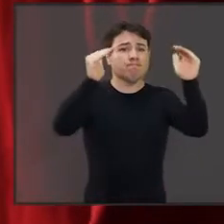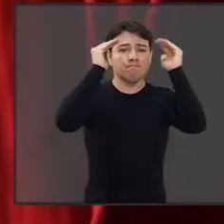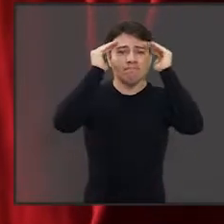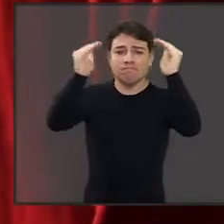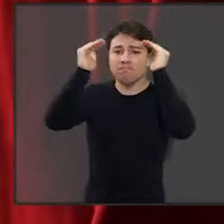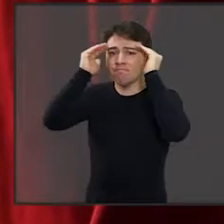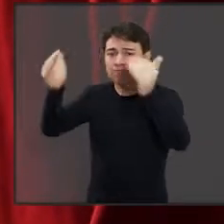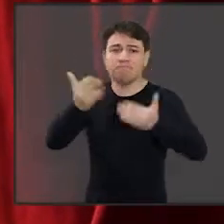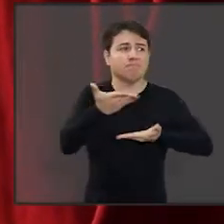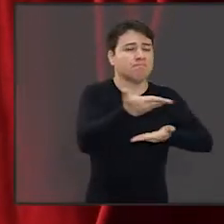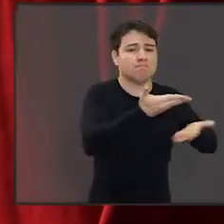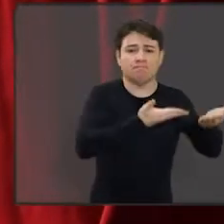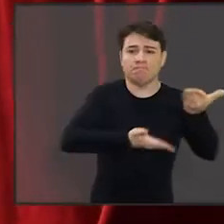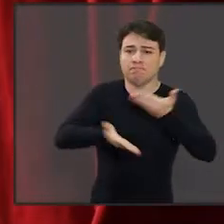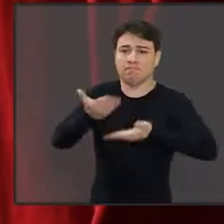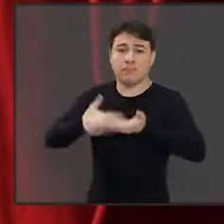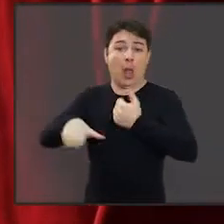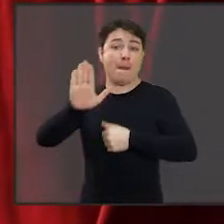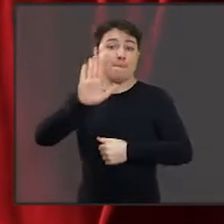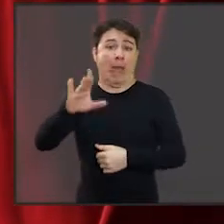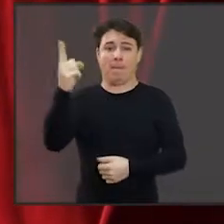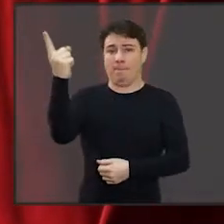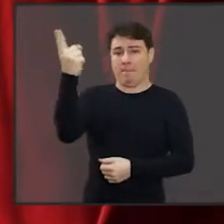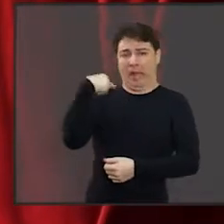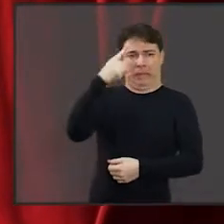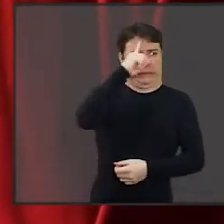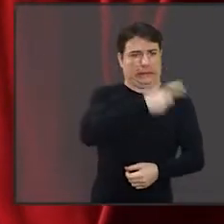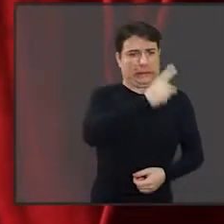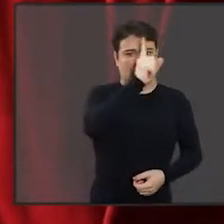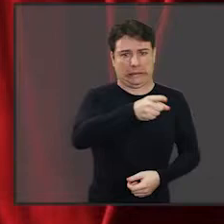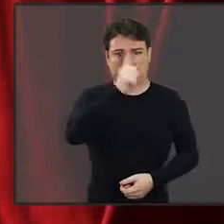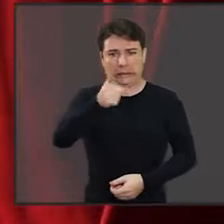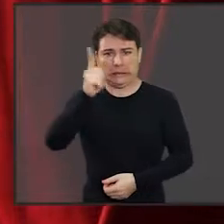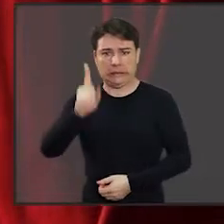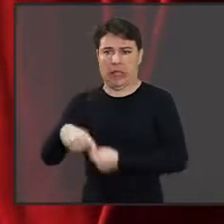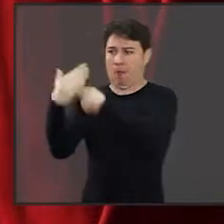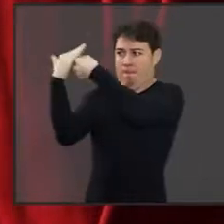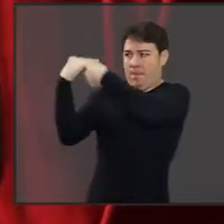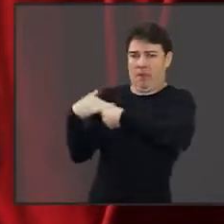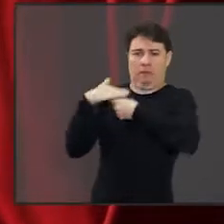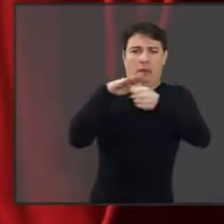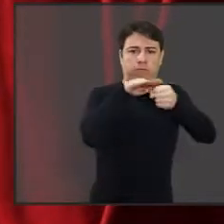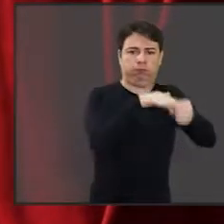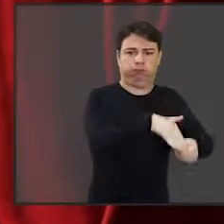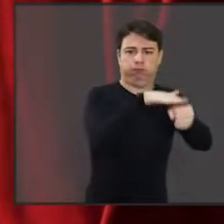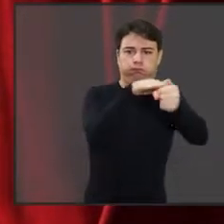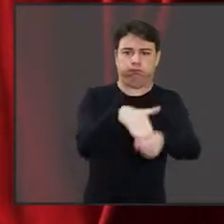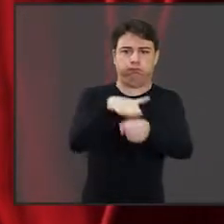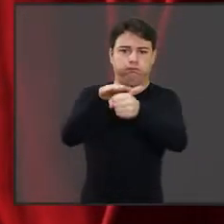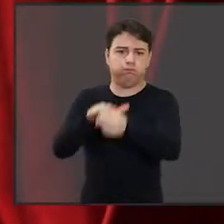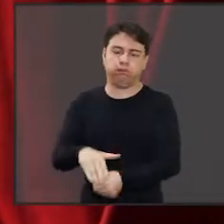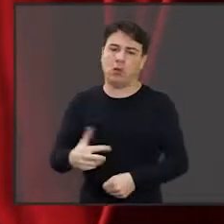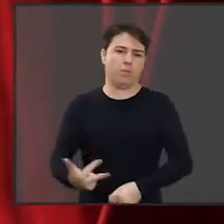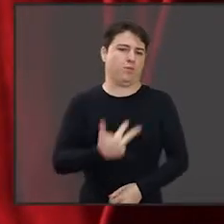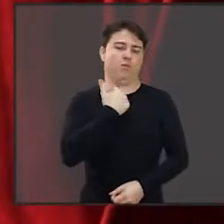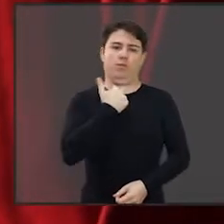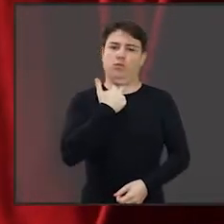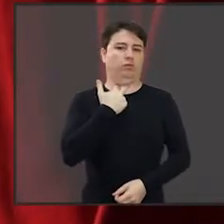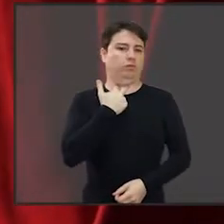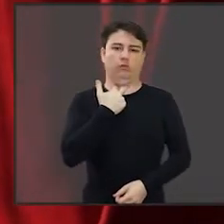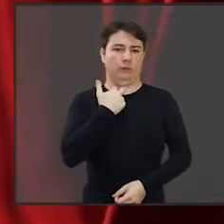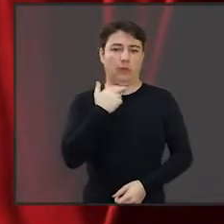eu preciso ouvir a pluralidade de ideias que está presente na sociedade, eu preciso que essas ideias conversem sem que haja uma